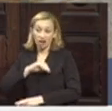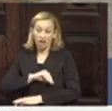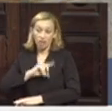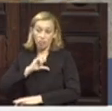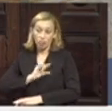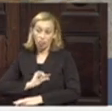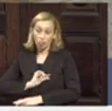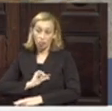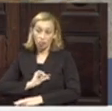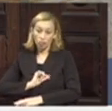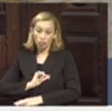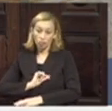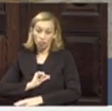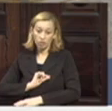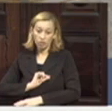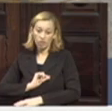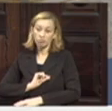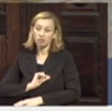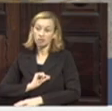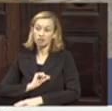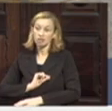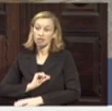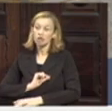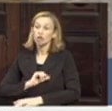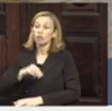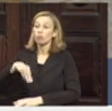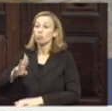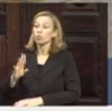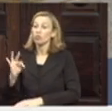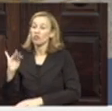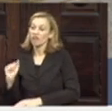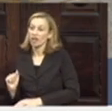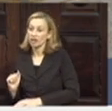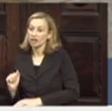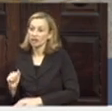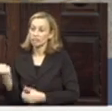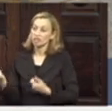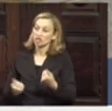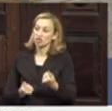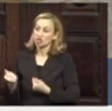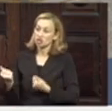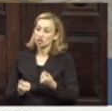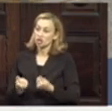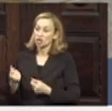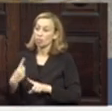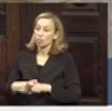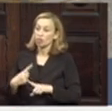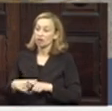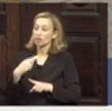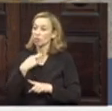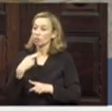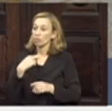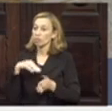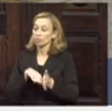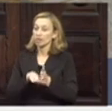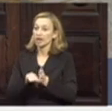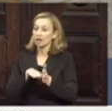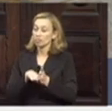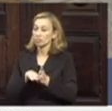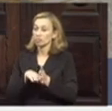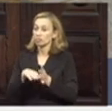giroflex, senão toma tiro quando subir uma comunidade. Então nós estamos querendo uma lei que ampare um serviço público importante